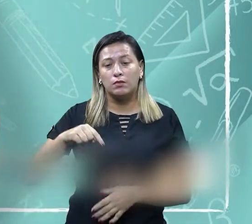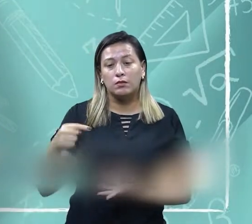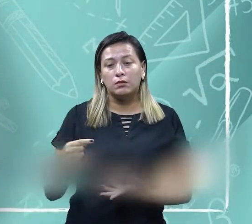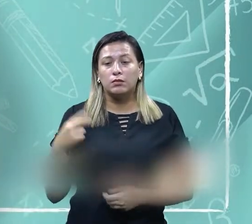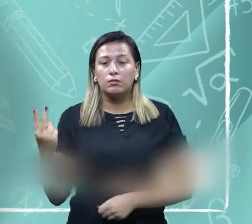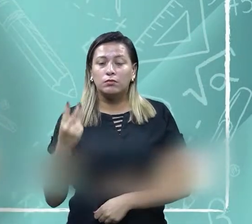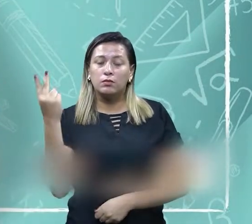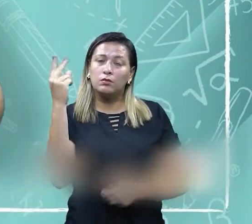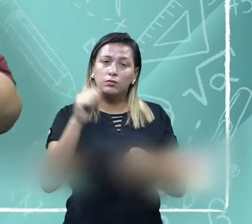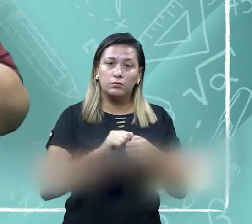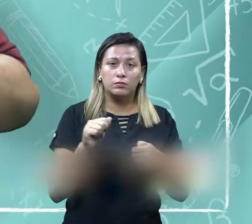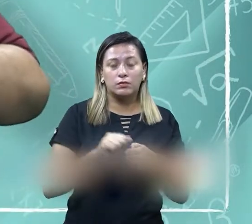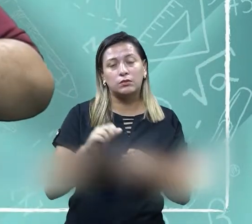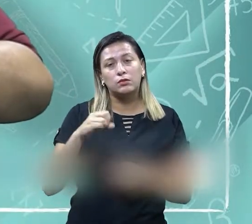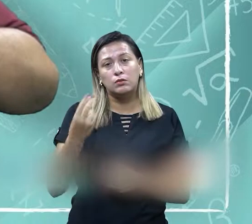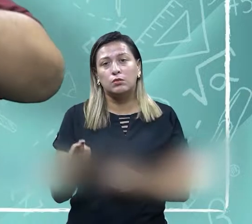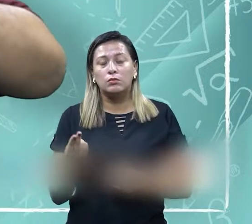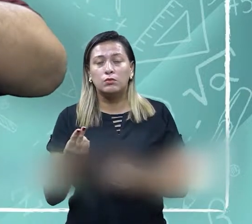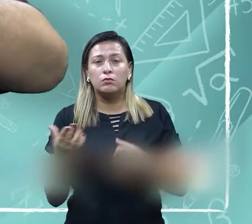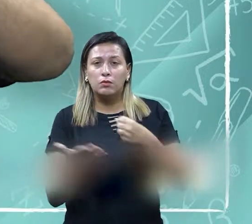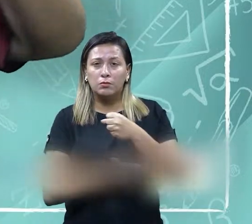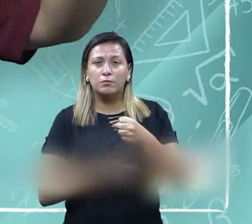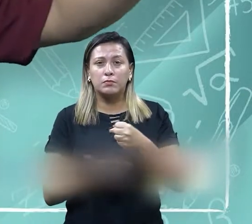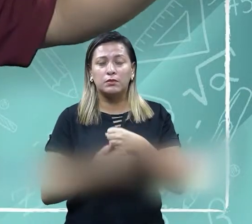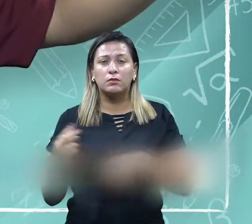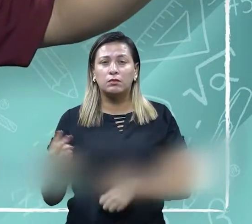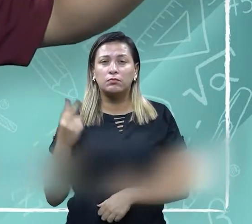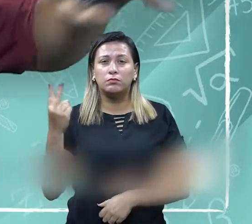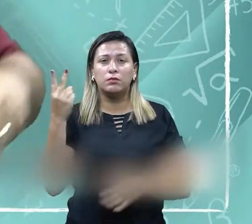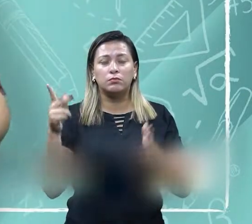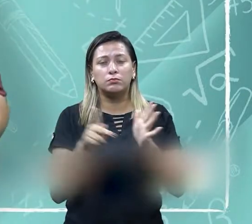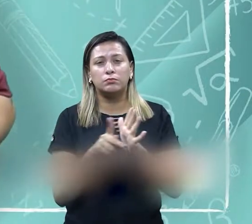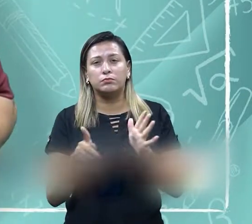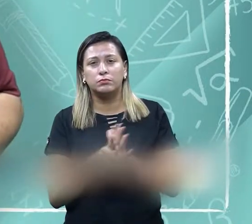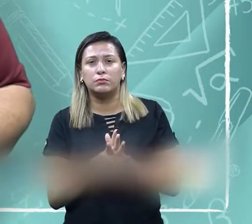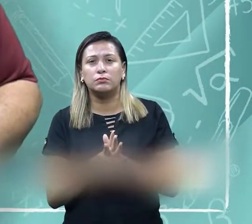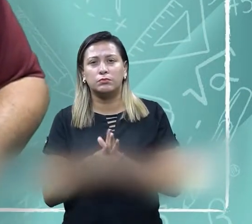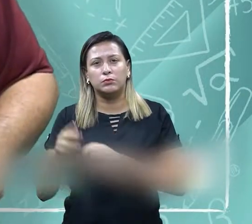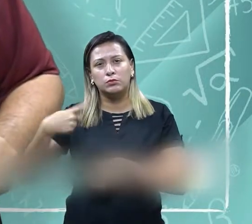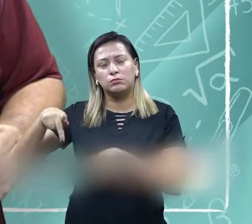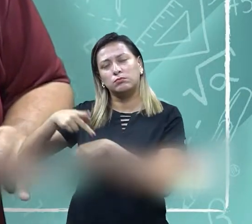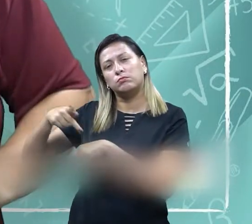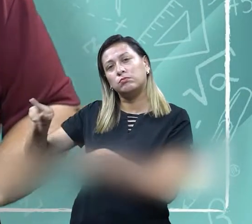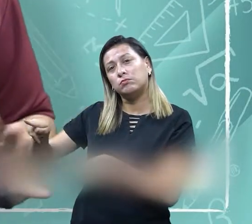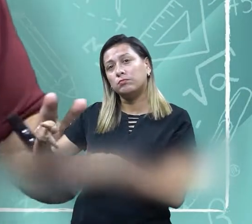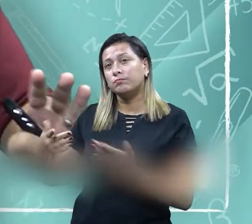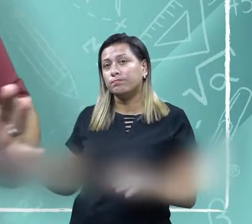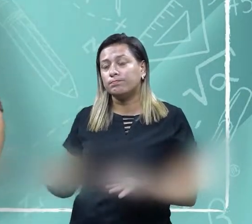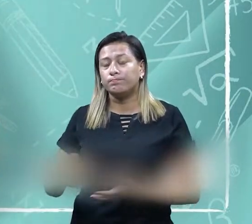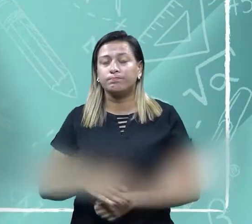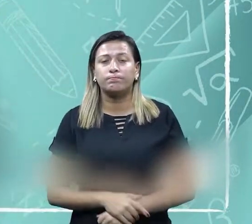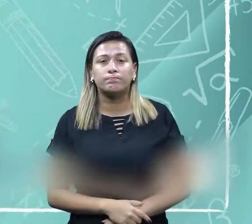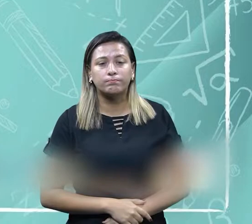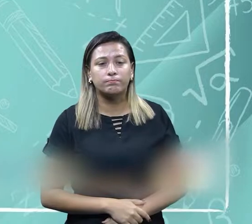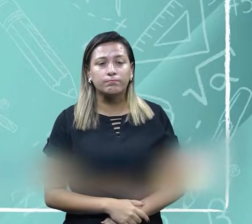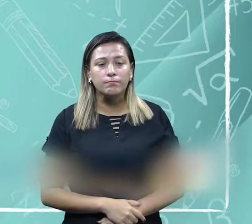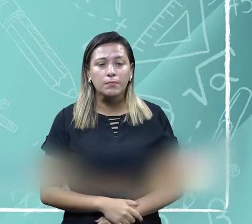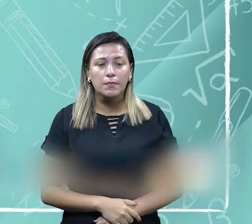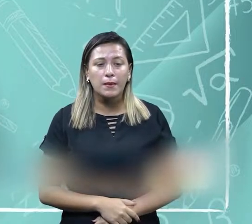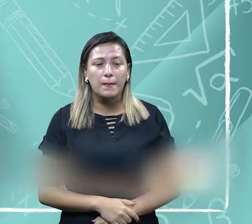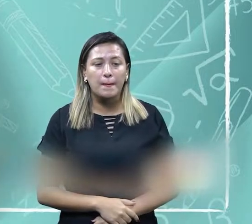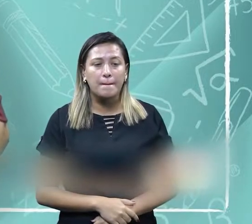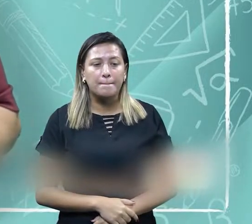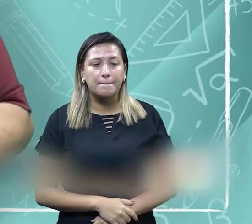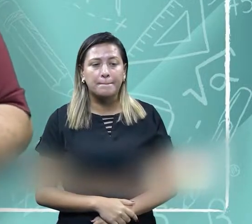produção, ou vão levar em consideração ao preço específico internacional. tá bom? Então esse primeiro